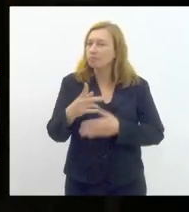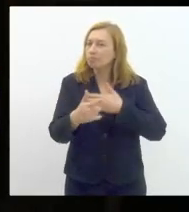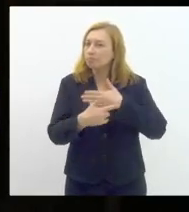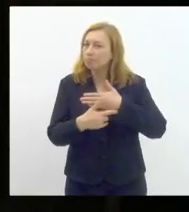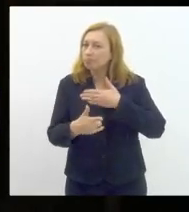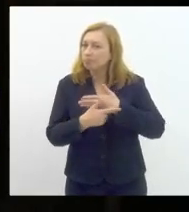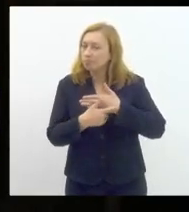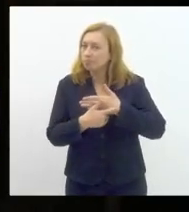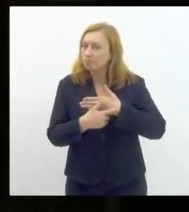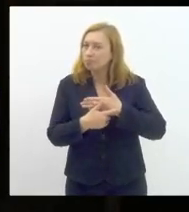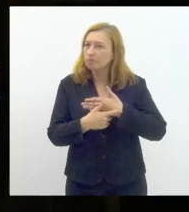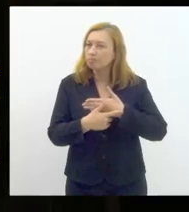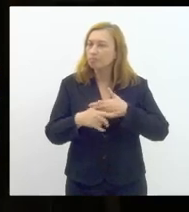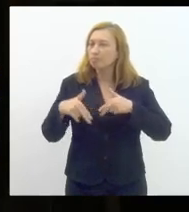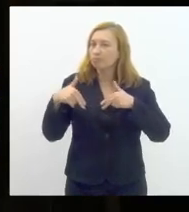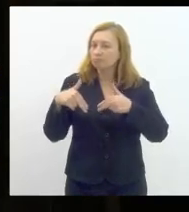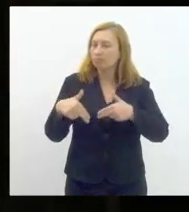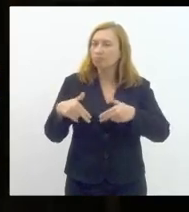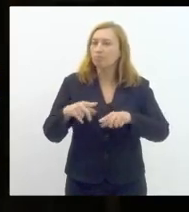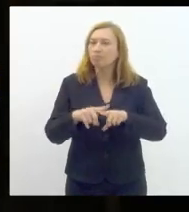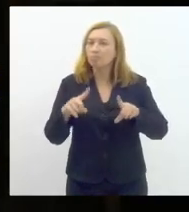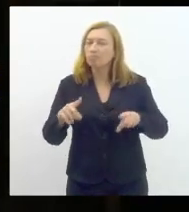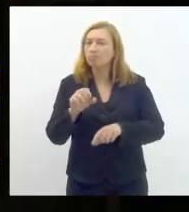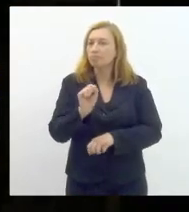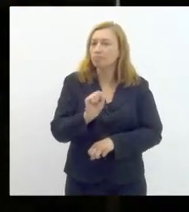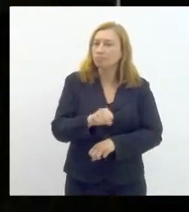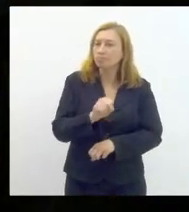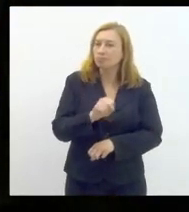de ativismo, mas, sim,